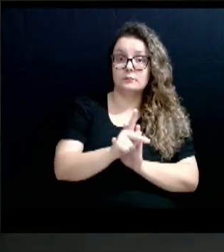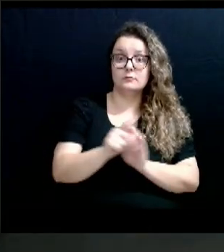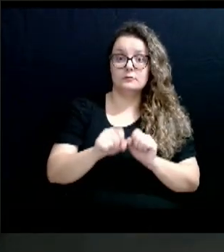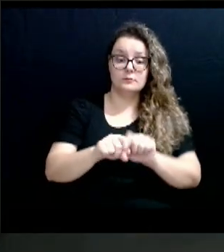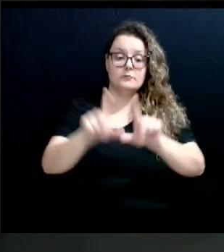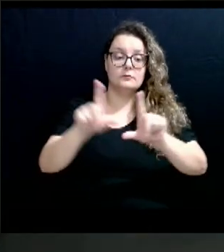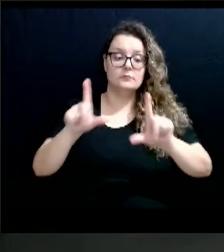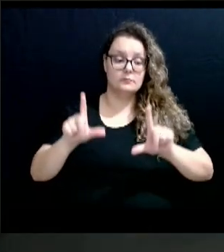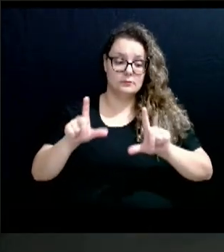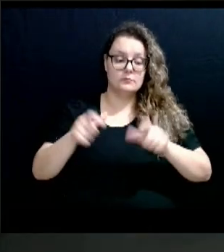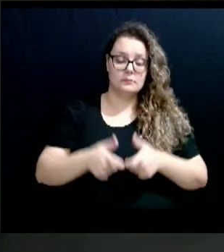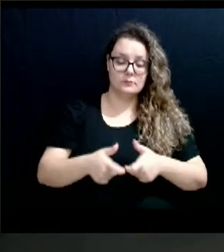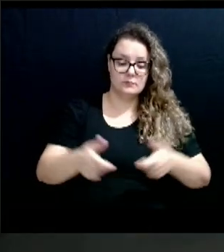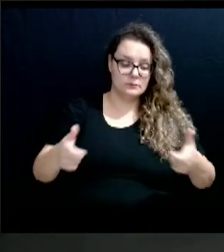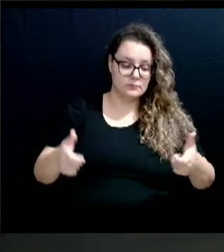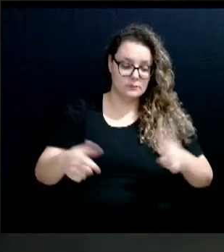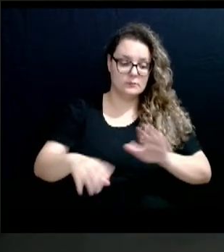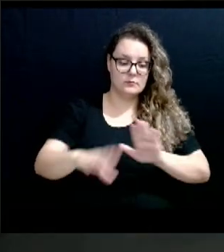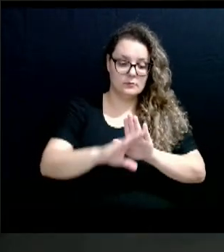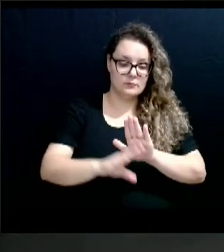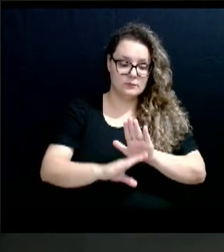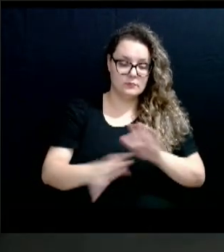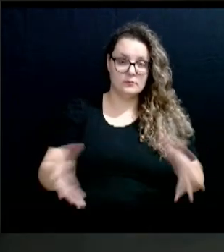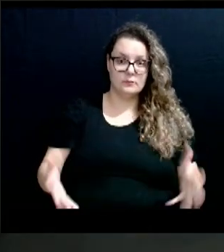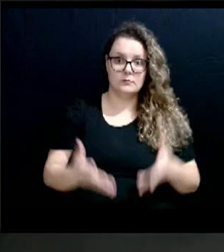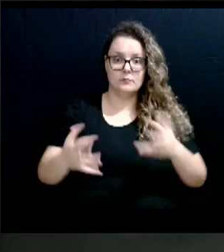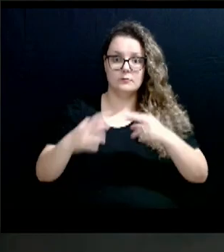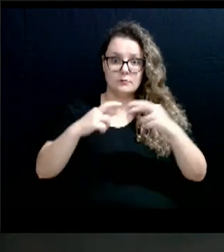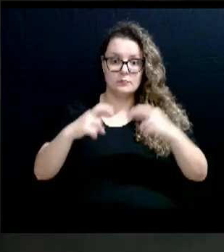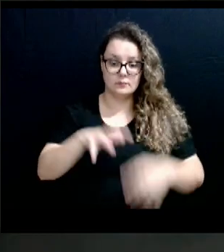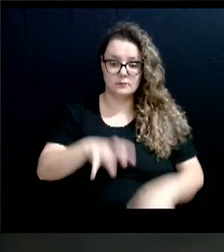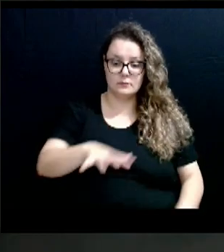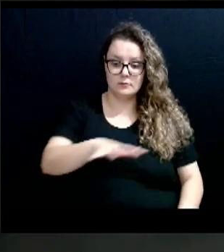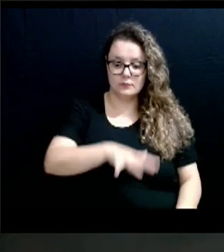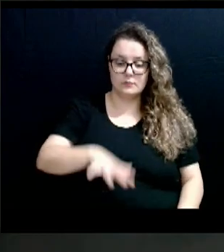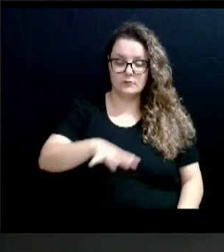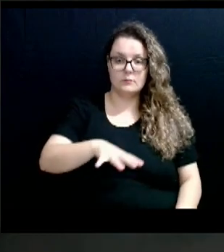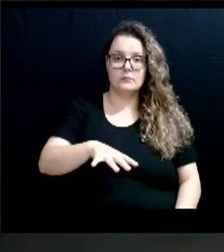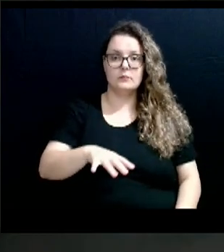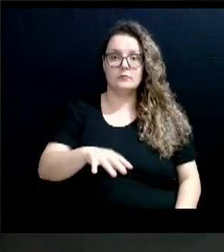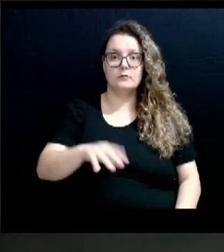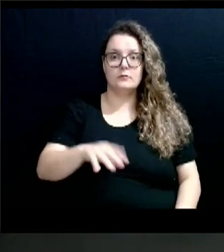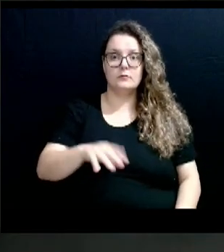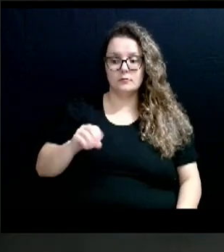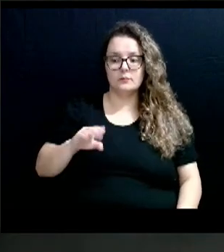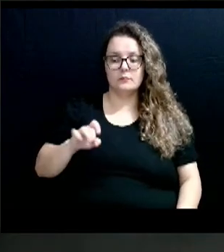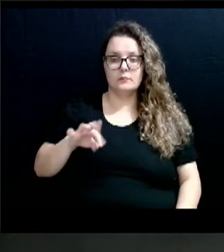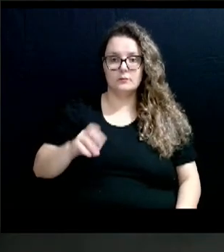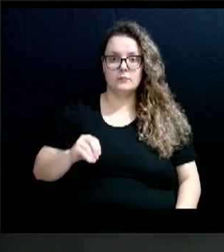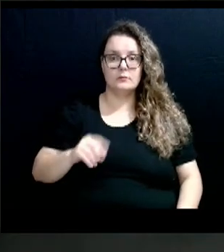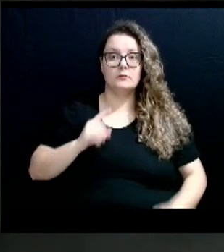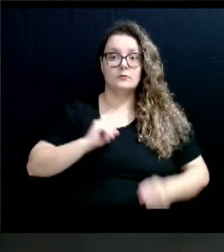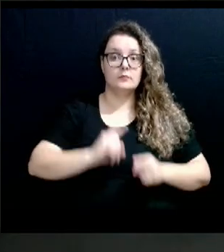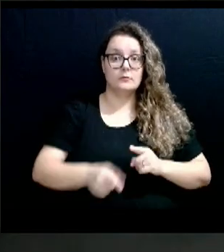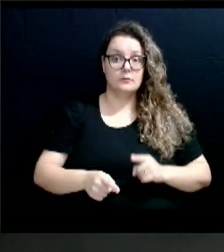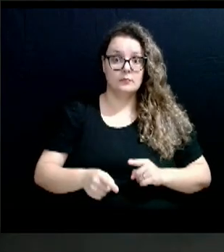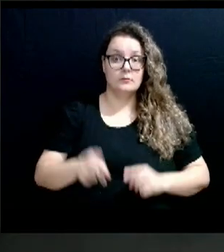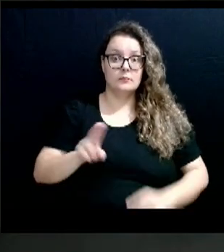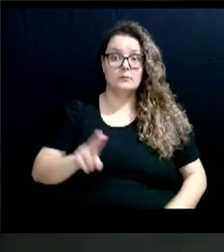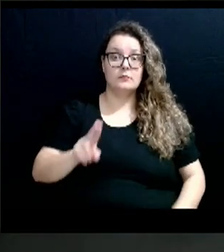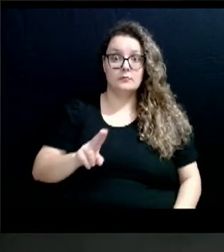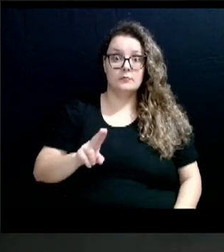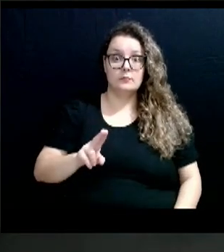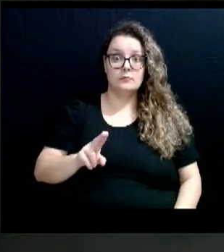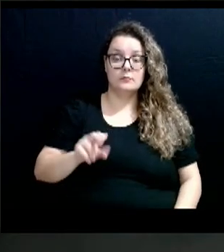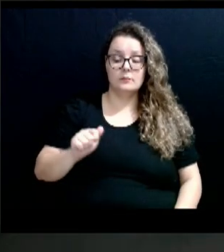ampliação do programa Incentivos Fiscais da área central, Procentro, e a proibição do uso de anticoncepcionais em fêmeas de